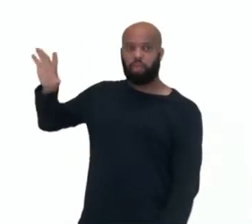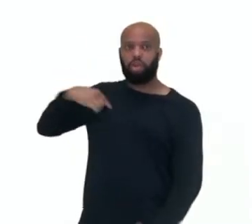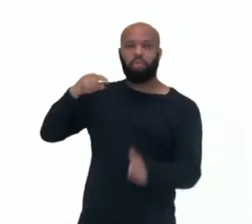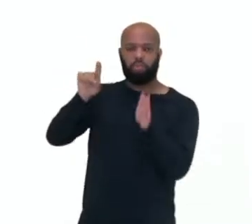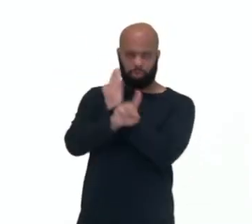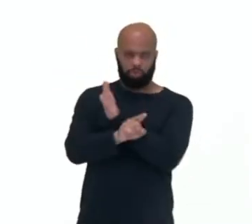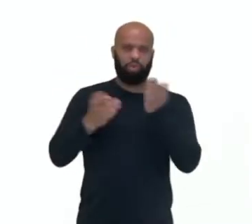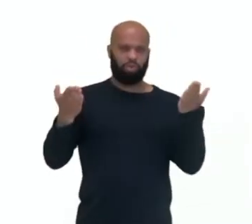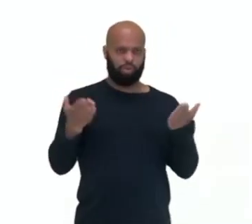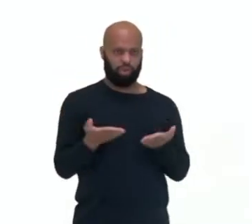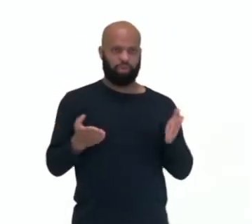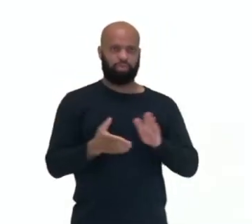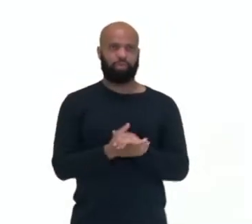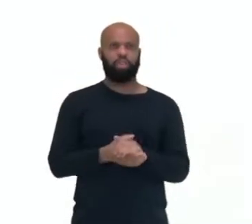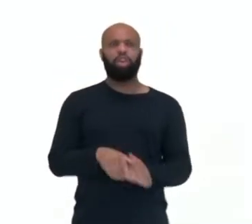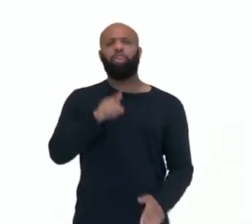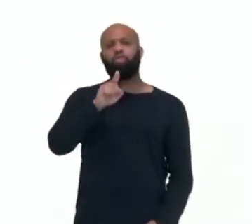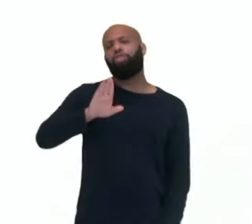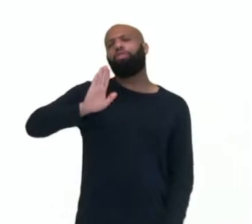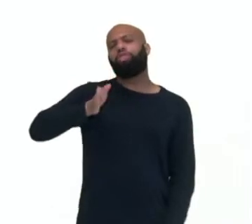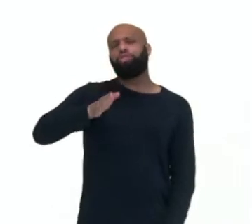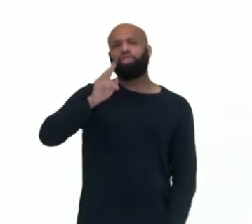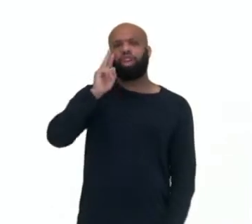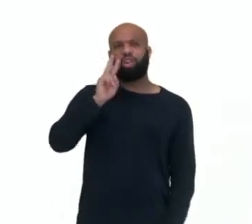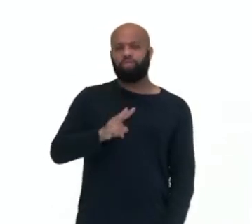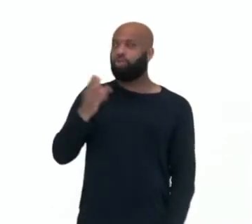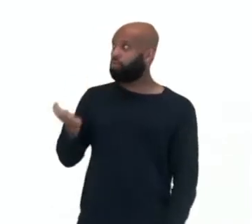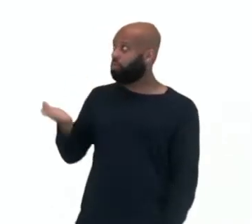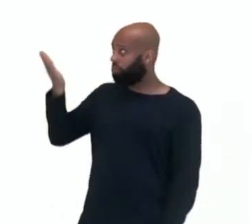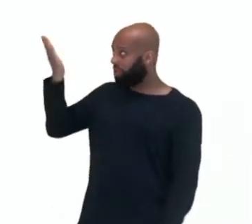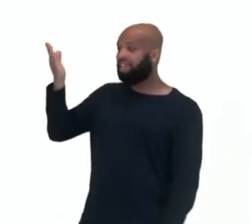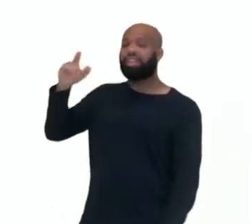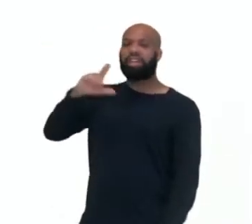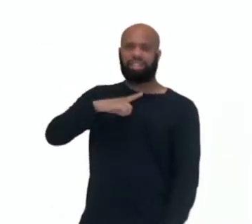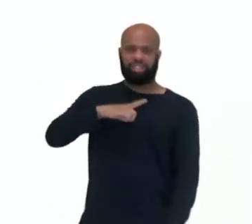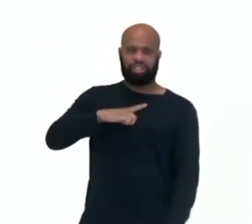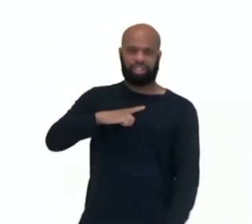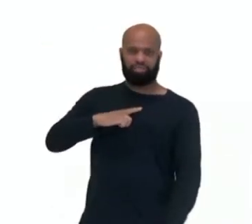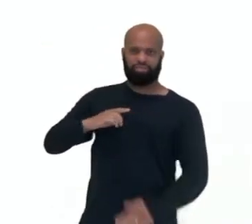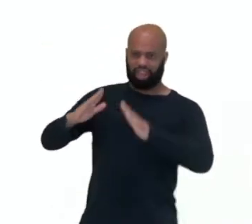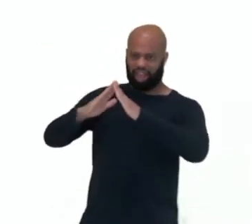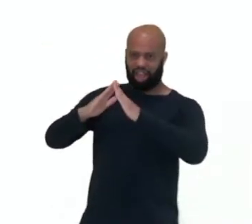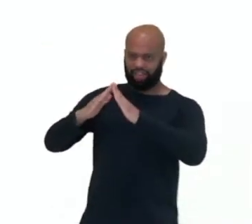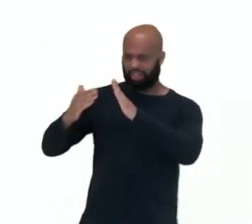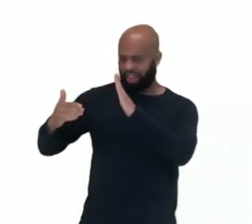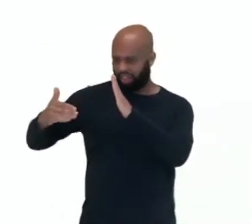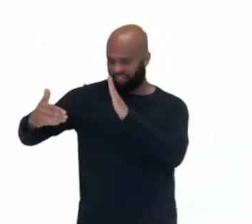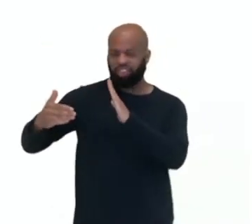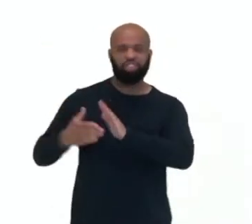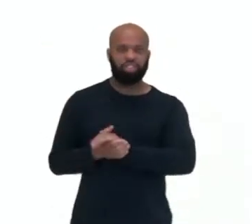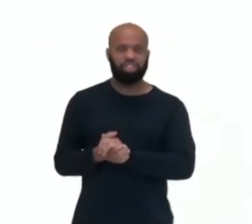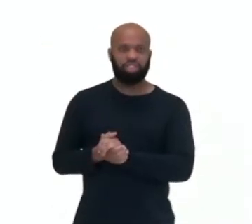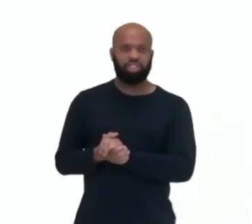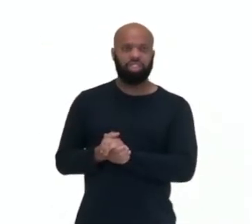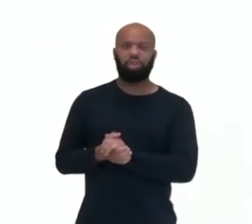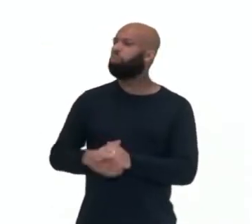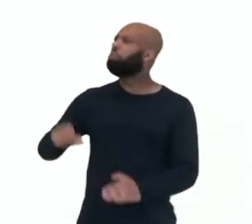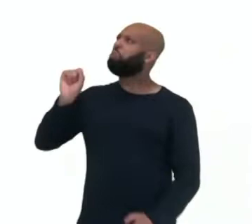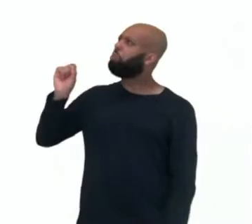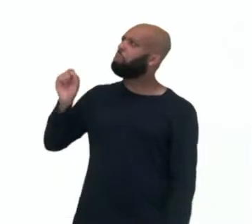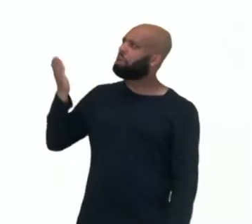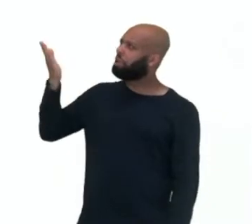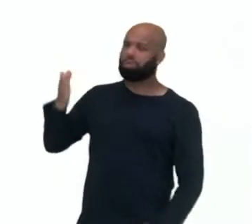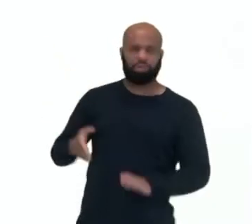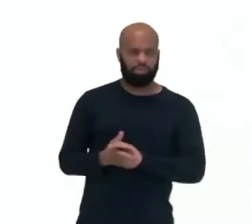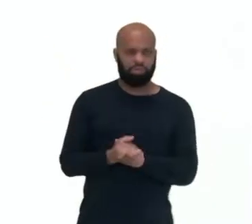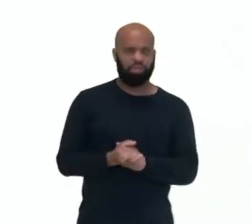pergunta. Você já viu um desse na entrada da sua casa? Esse o quê? Qual